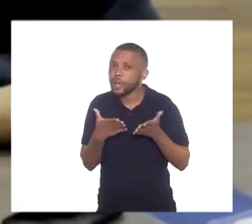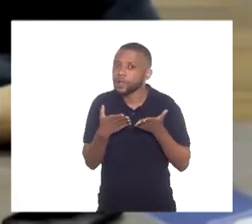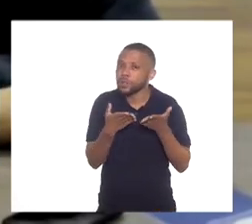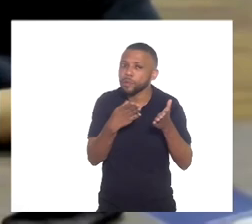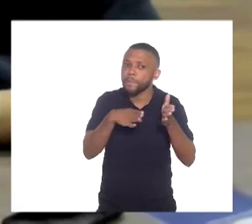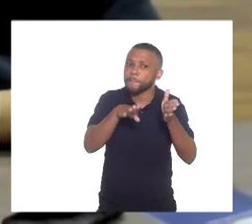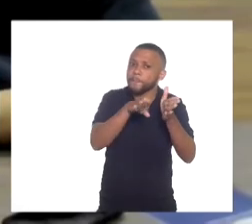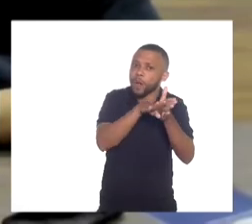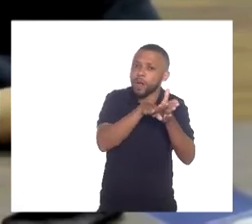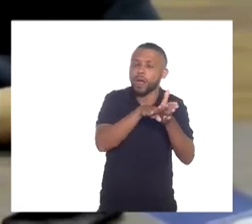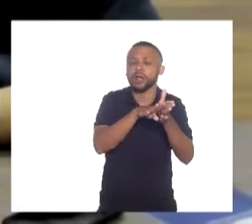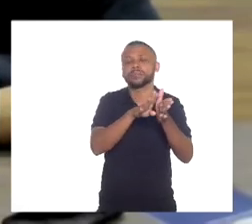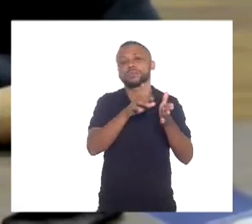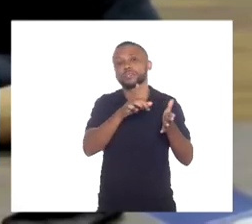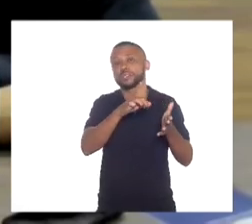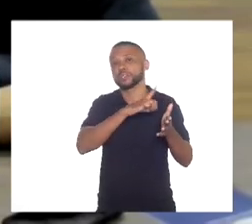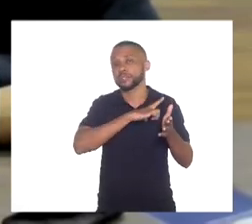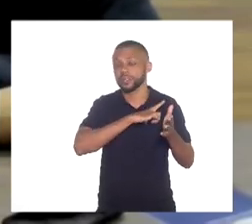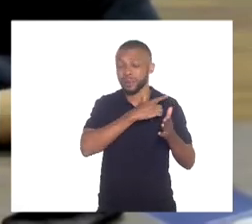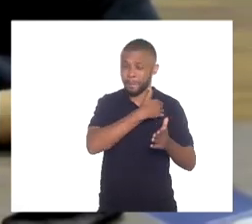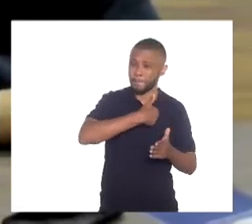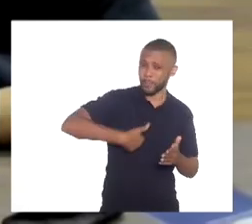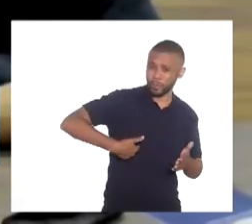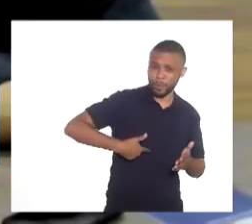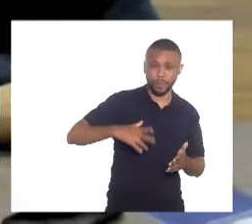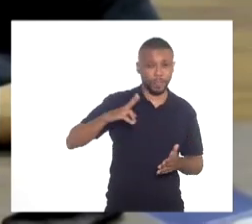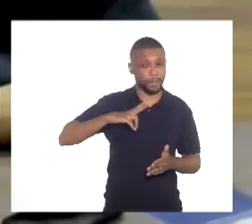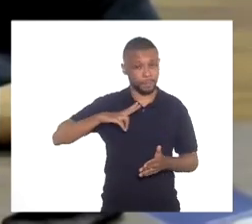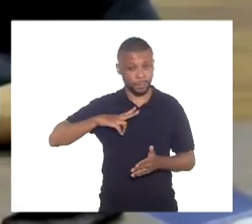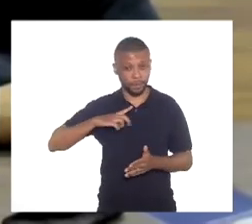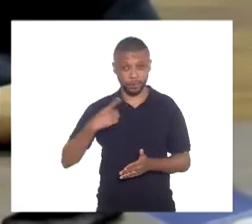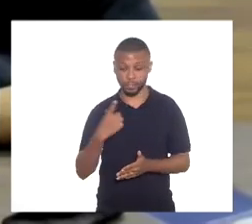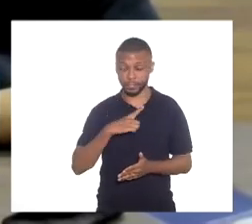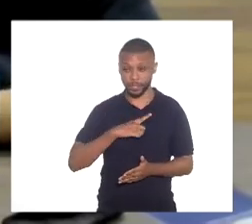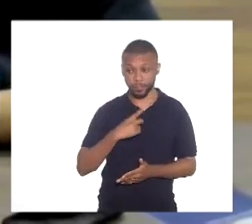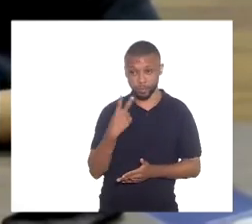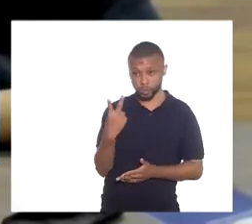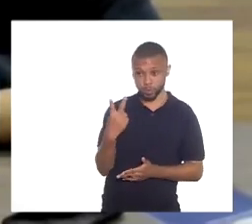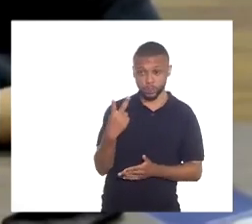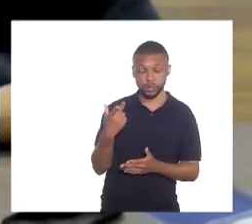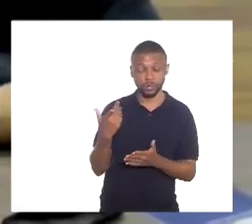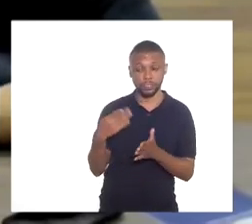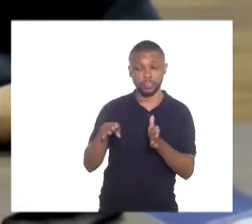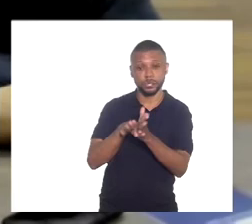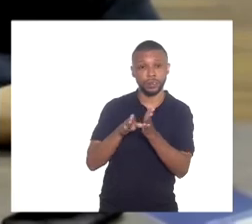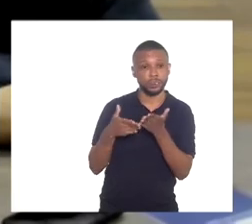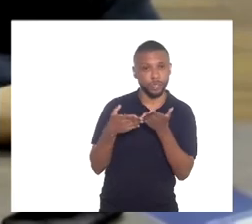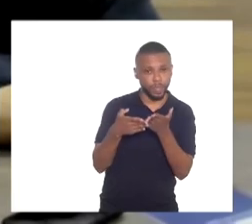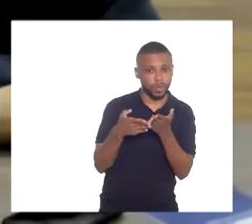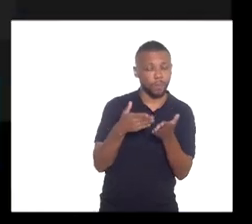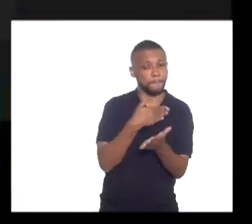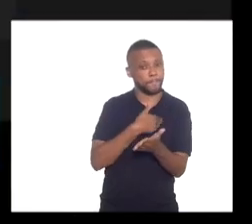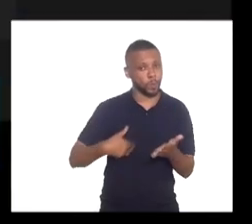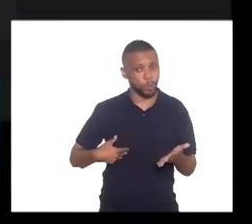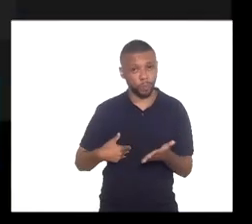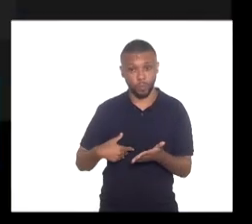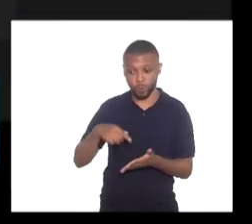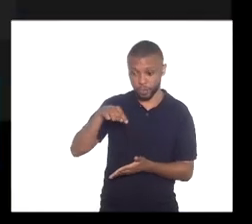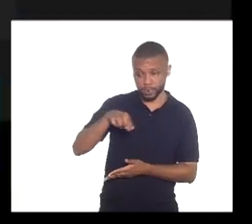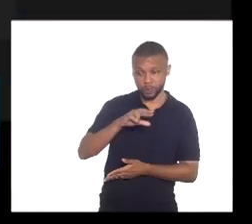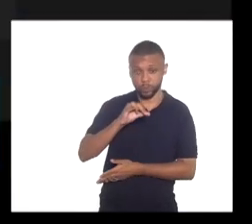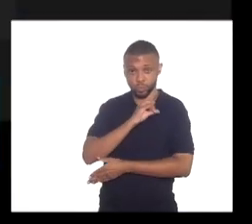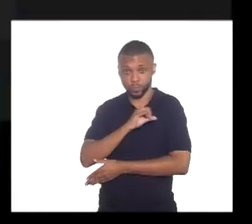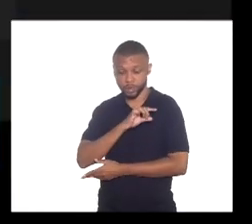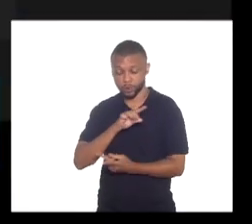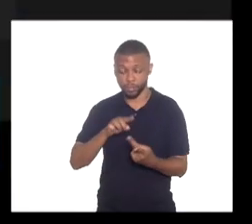dos estaleiros públicos e privados, porque nós temos dois públicos, né, Luiz? Temos um aqui e um em Itaguaí, não é isso? Lá do